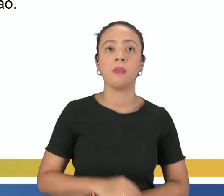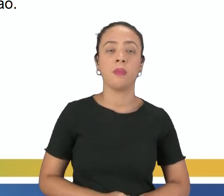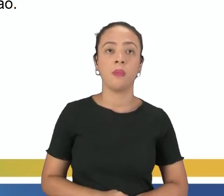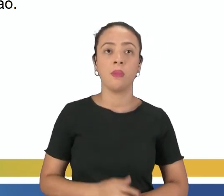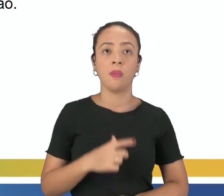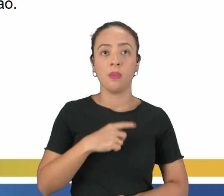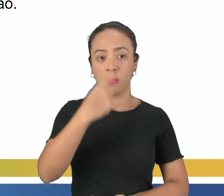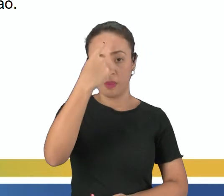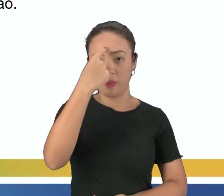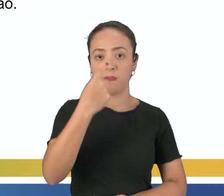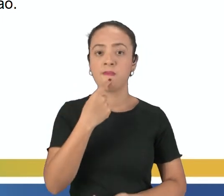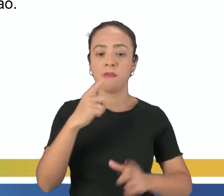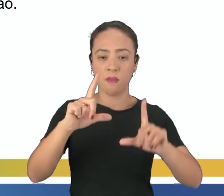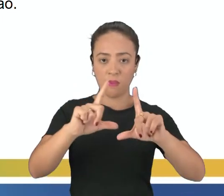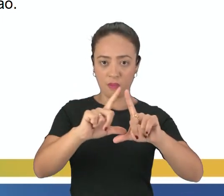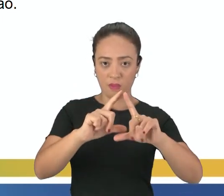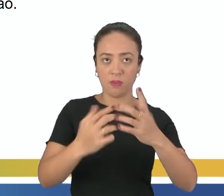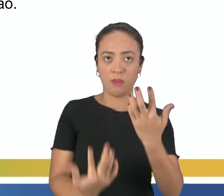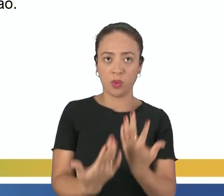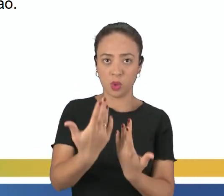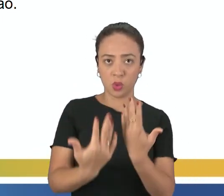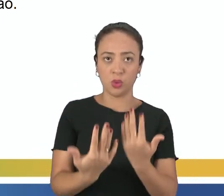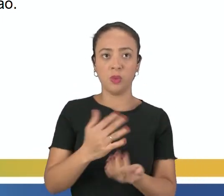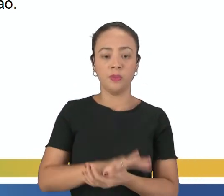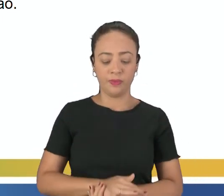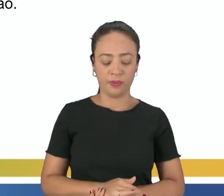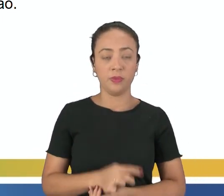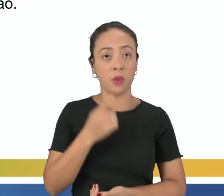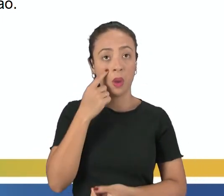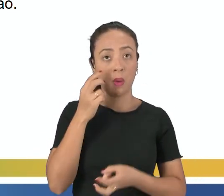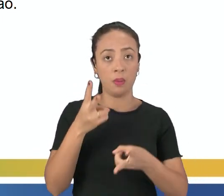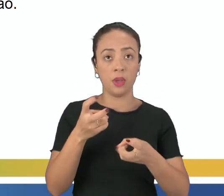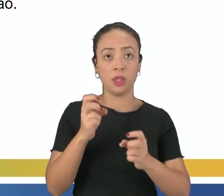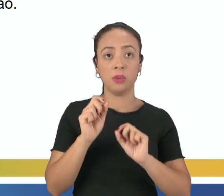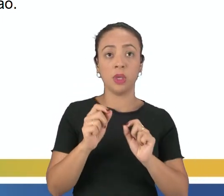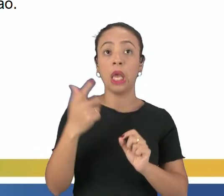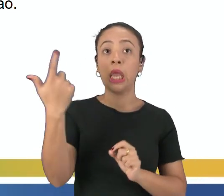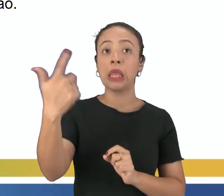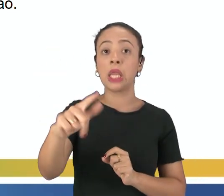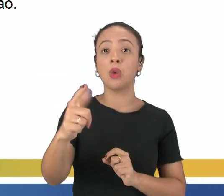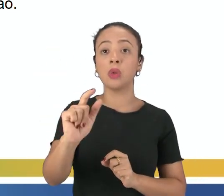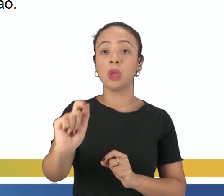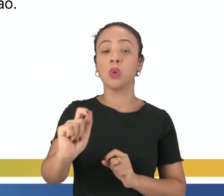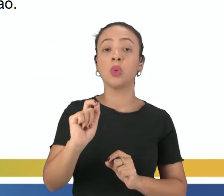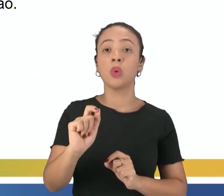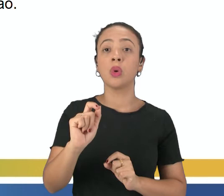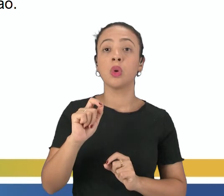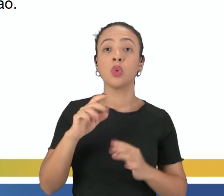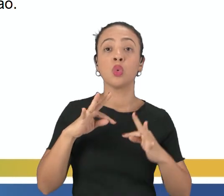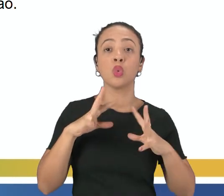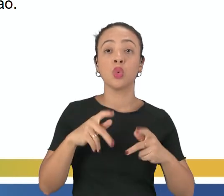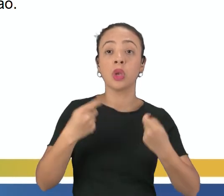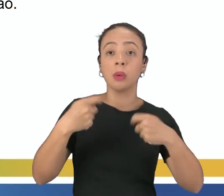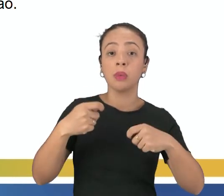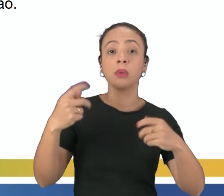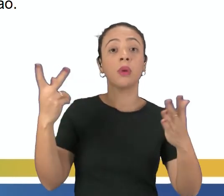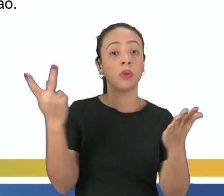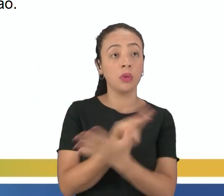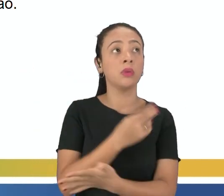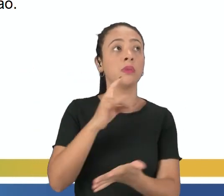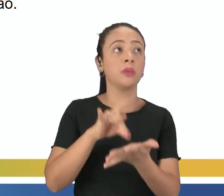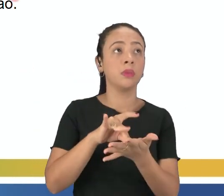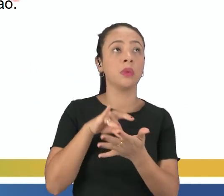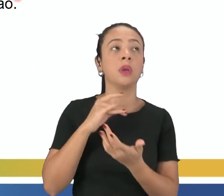do fogo. Repare que nela não constam os componentes necessários para que a combustão aconteça. Então, nós